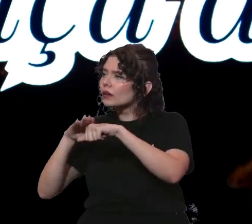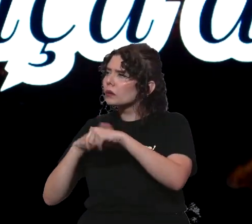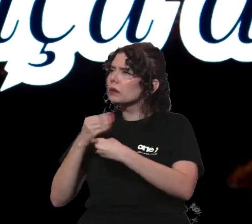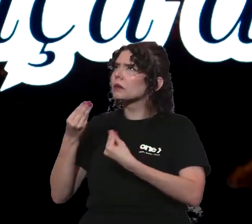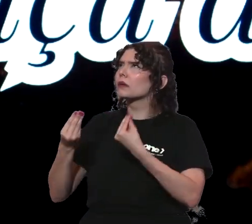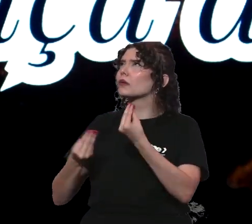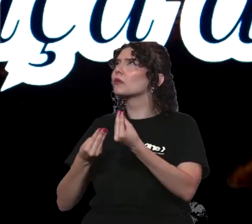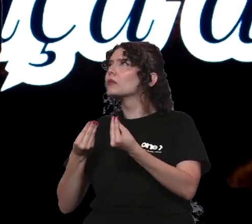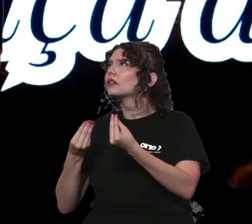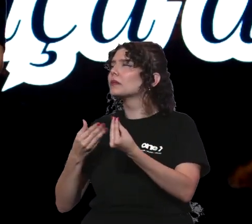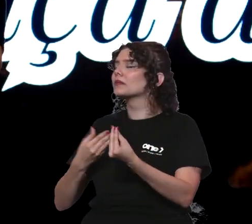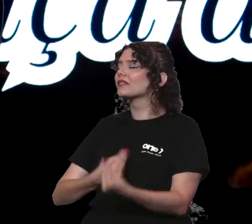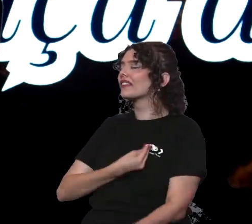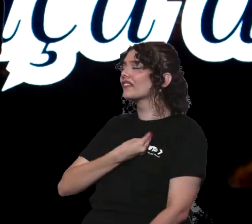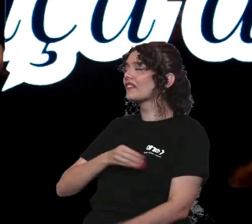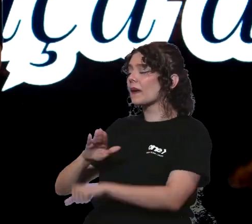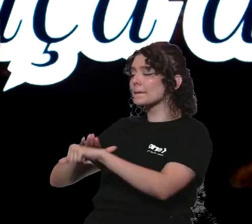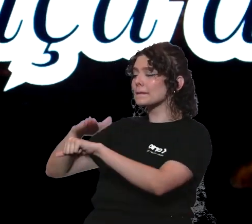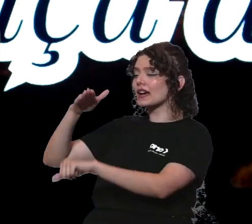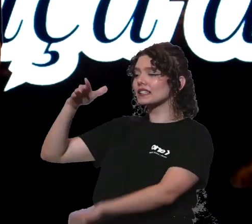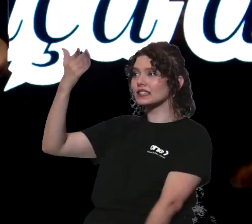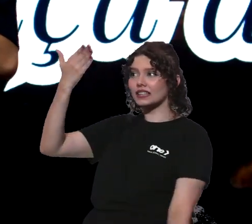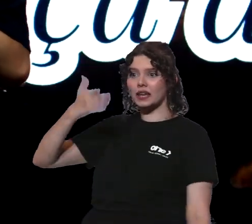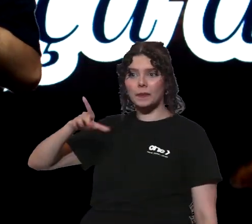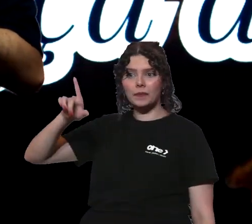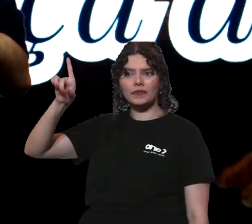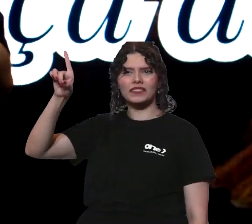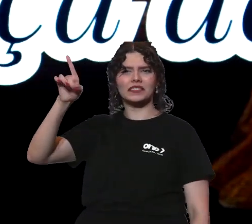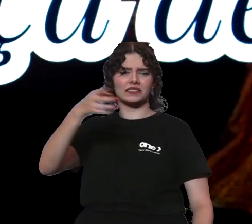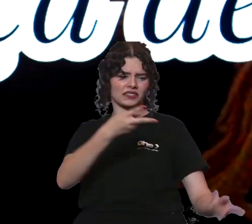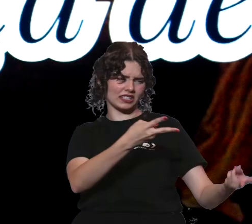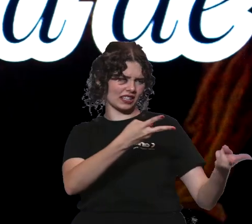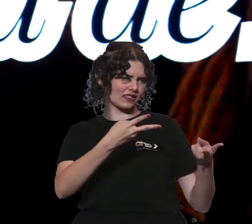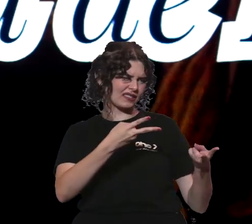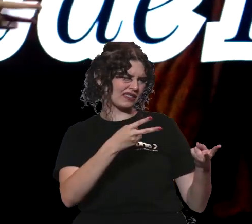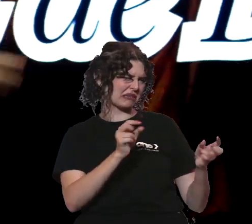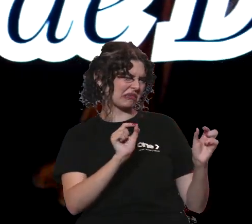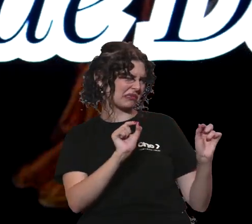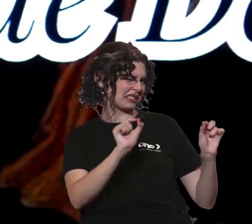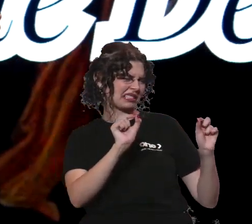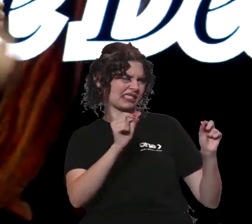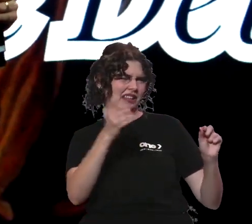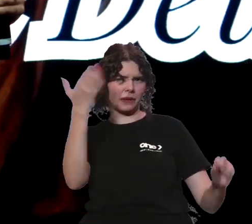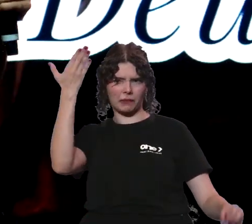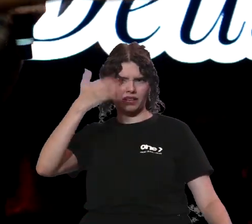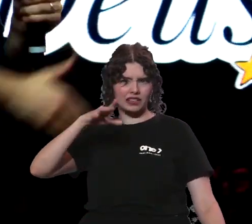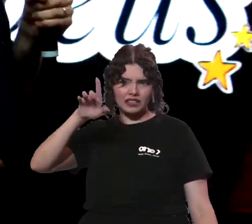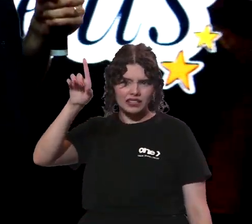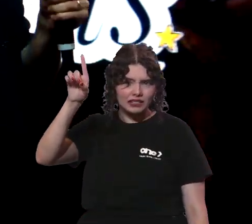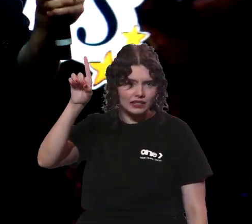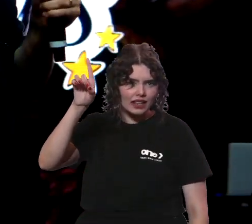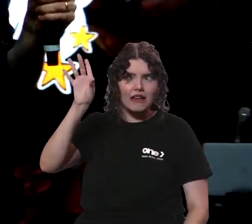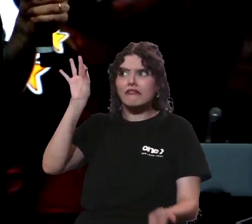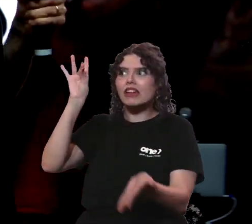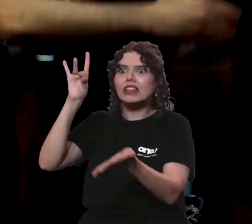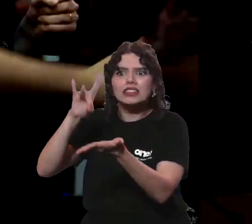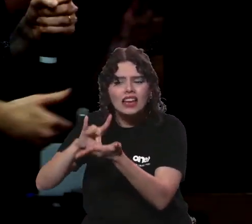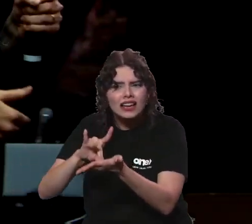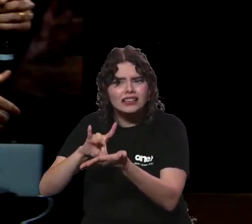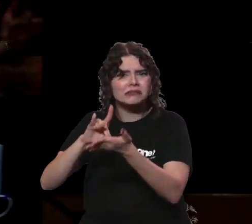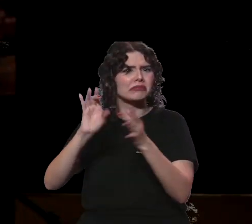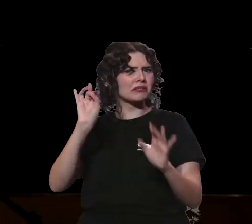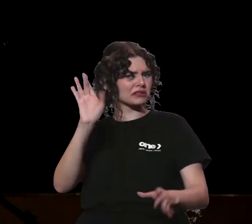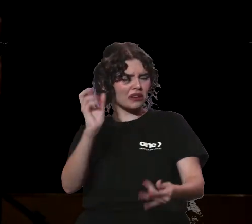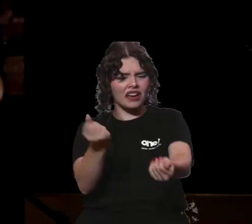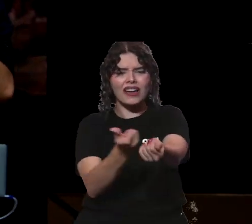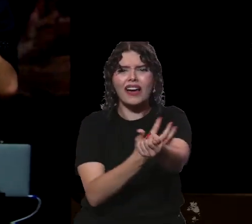viver mais a presença de Deus. Talvez você que é visitante pode estar se perguntando, mas o que é a presença de Deus? Será que isso existe? Será que não é só